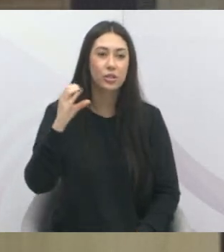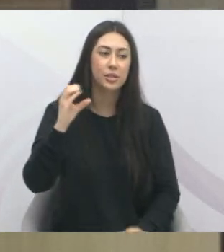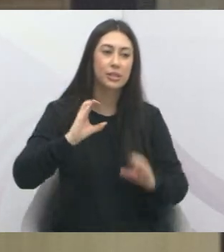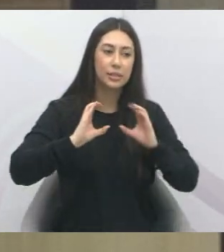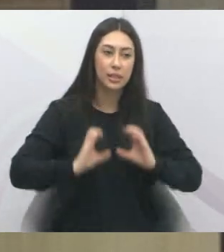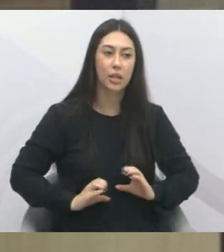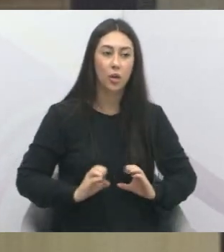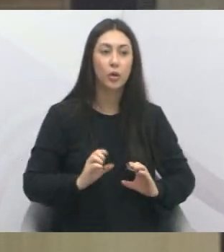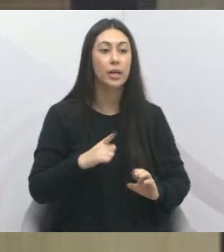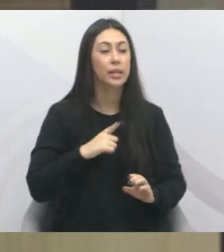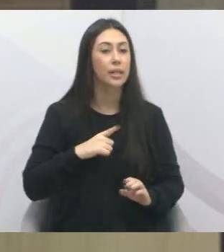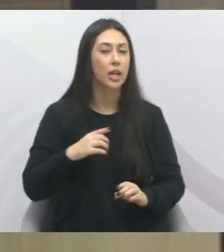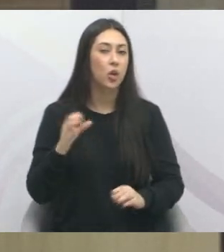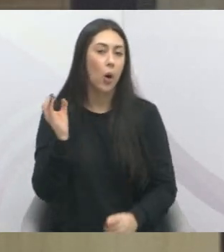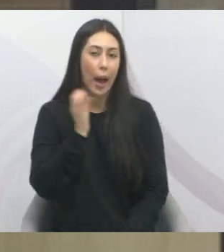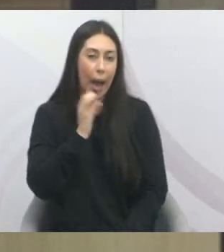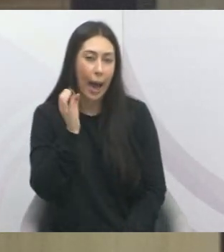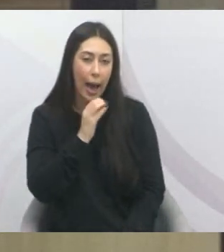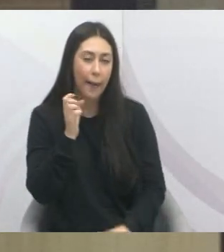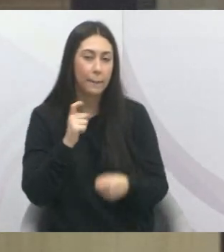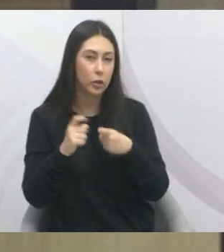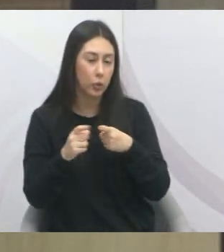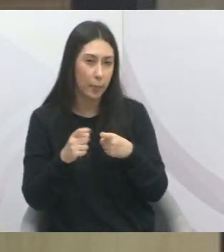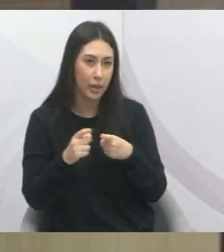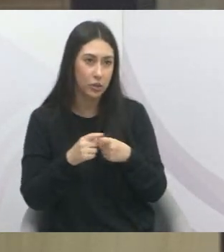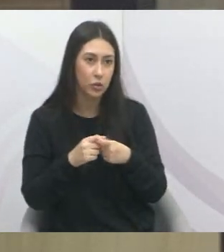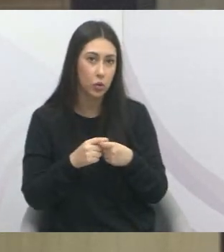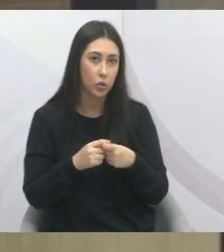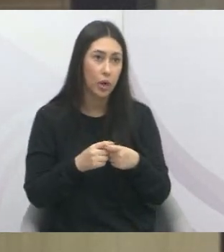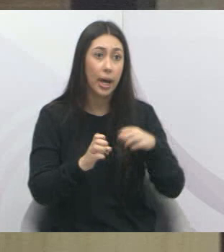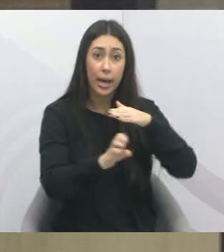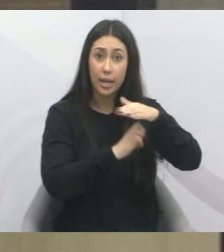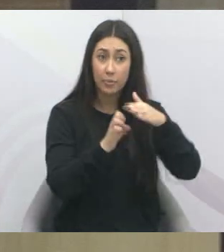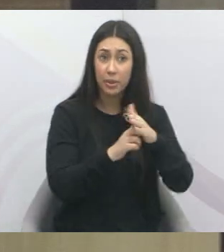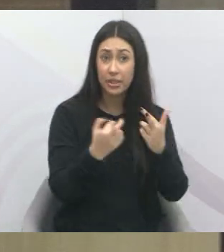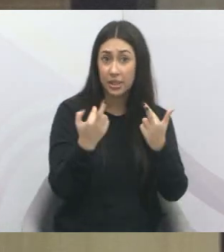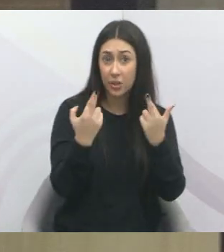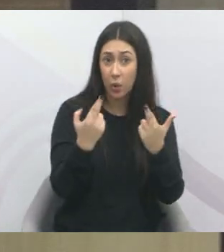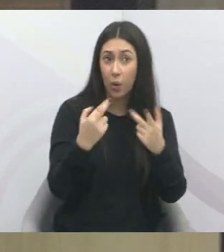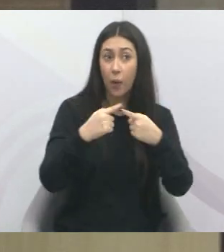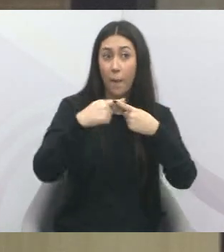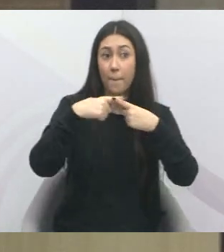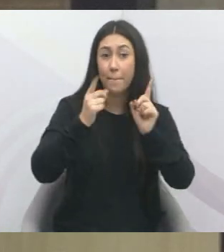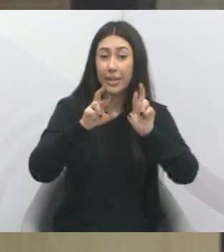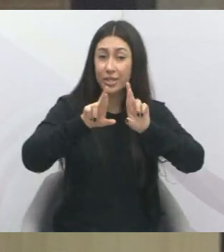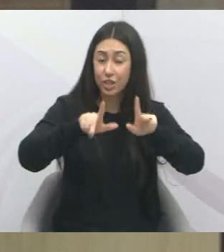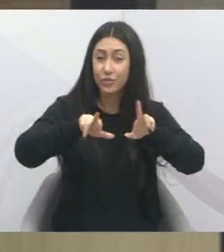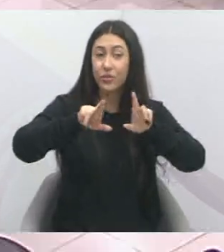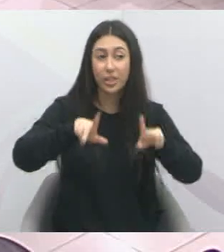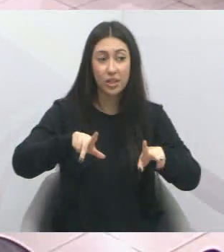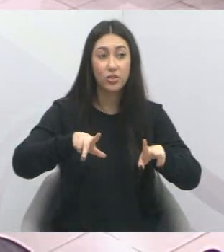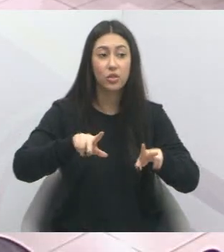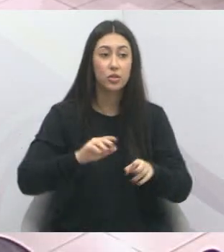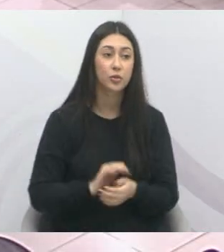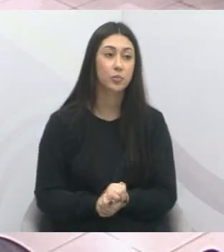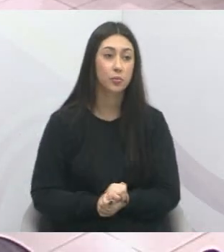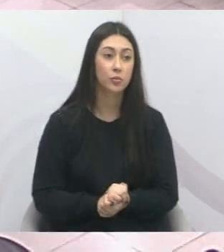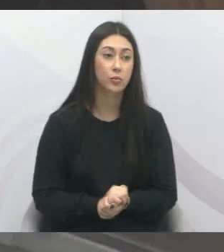sistema. É a mesma empresa, só que são 2 sistemas diferentes e o matriciamento é diferenciado. Inclusive